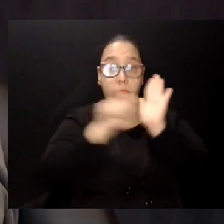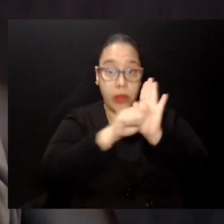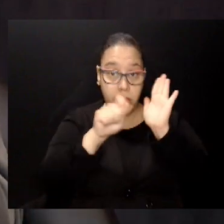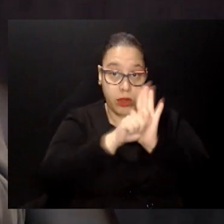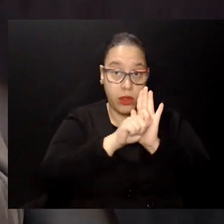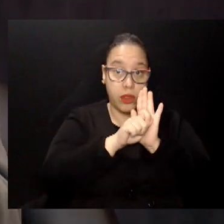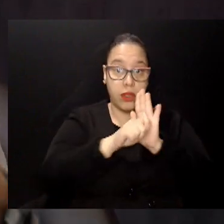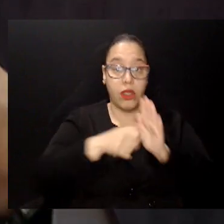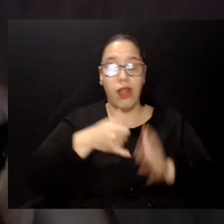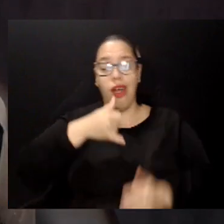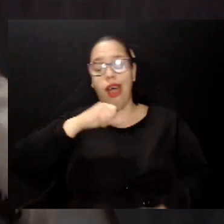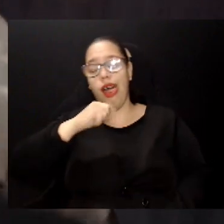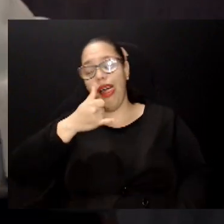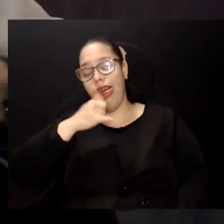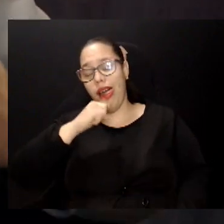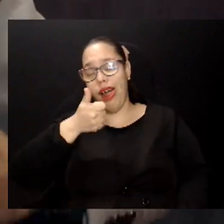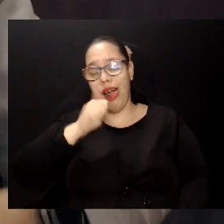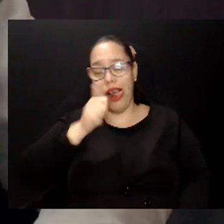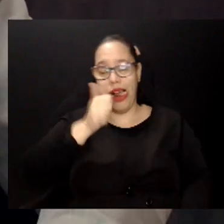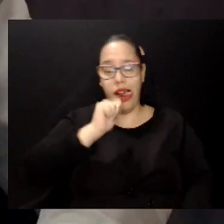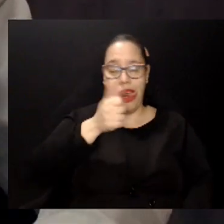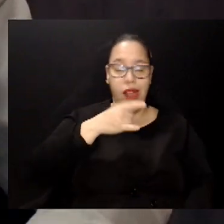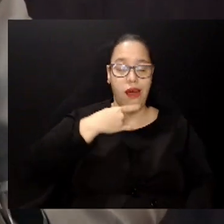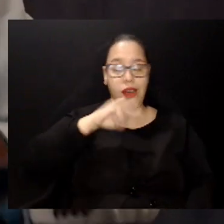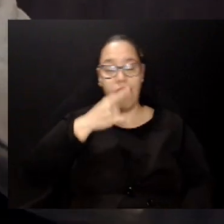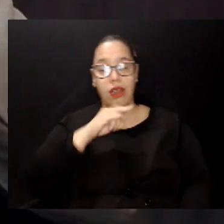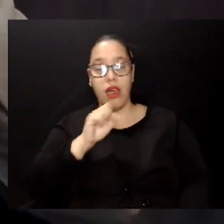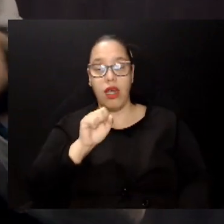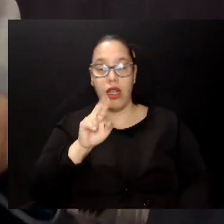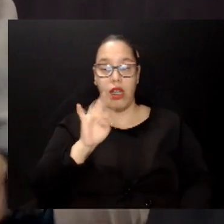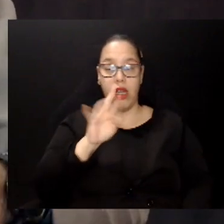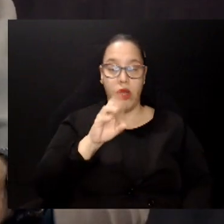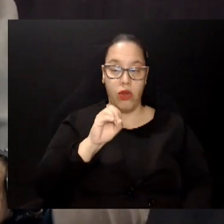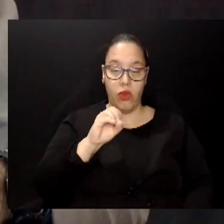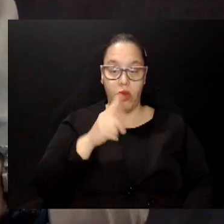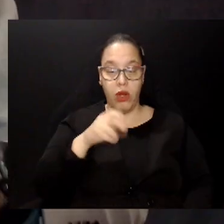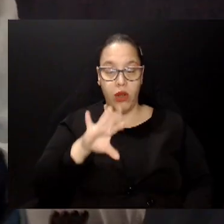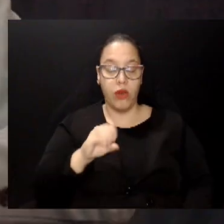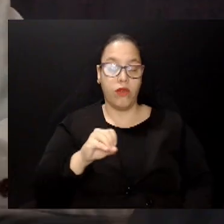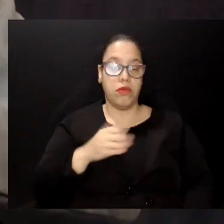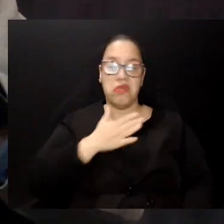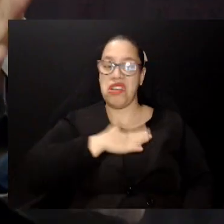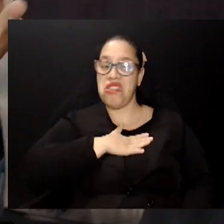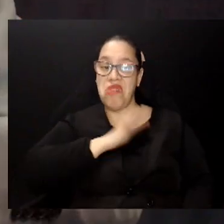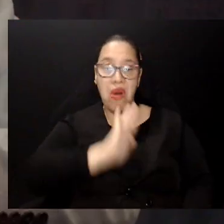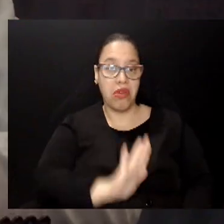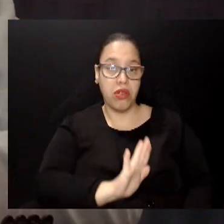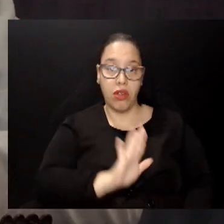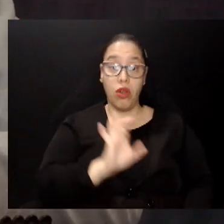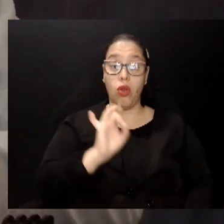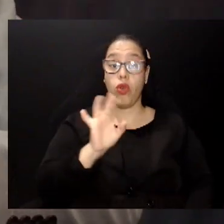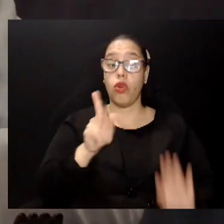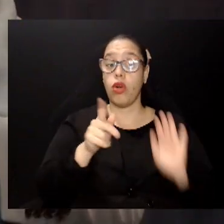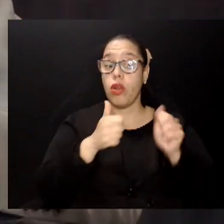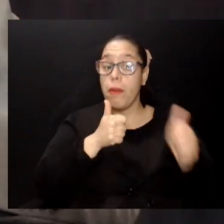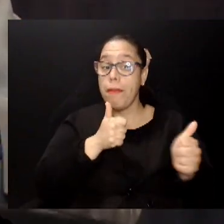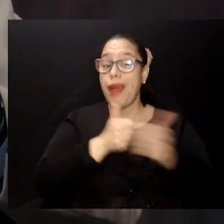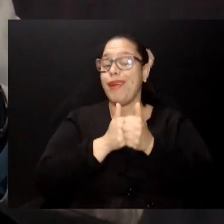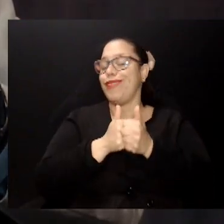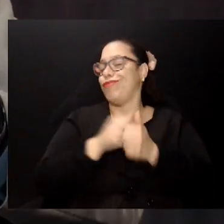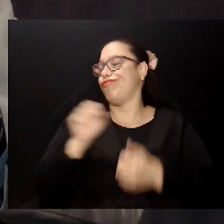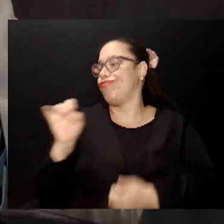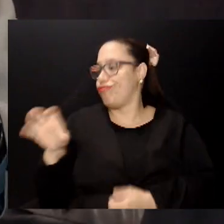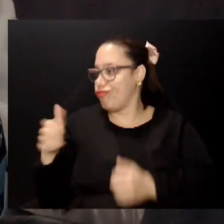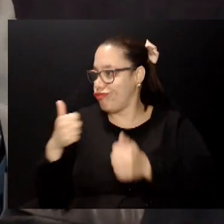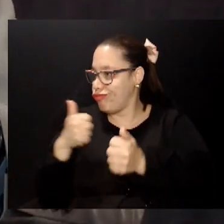entre outras coisas. Porque, de novo, autoanulação. Às vezes ele nem queria. Às vezes ele nem gosta daquilo. Mas só para estar perto. E qual que é o grande problema? Ele vai